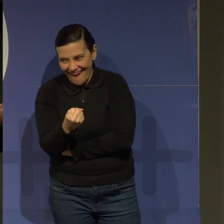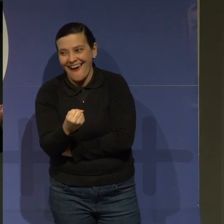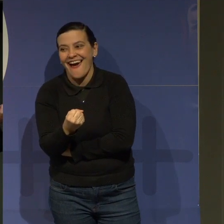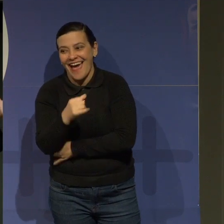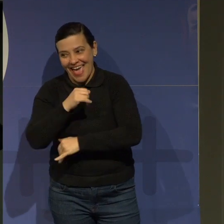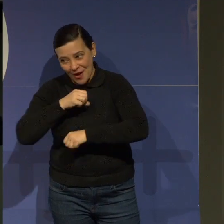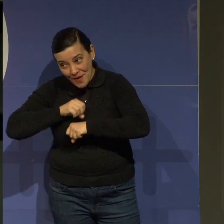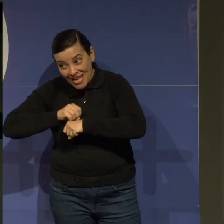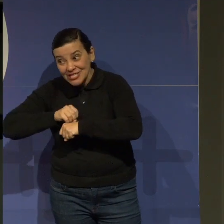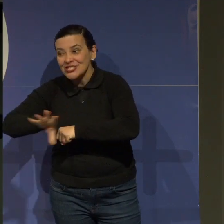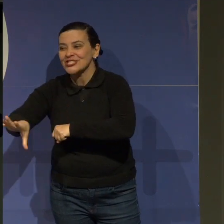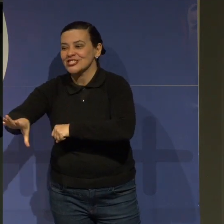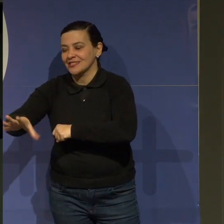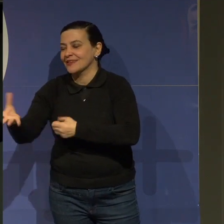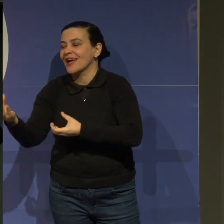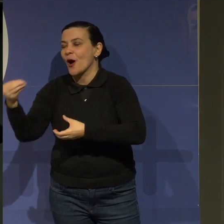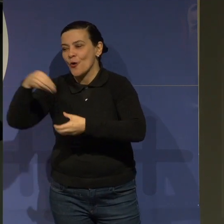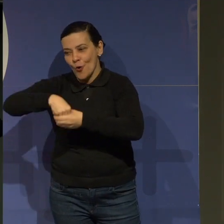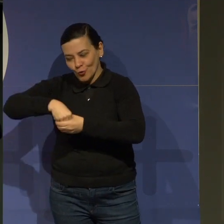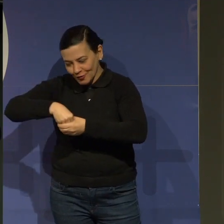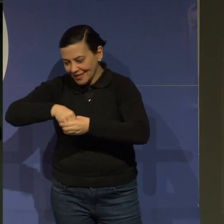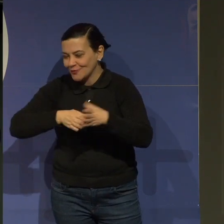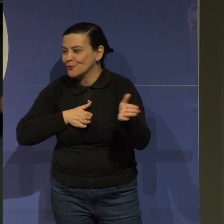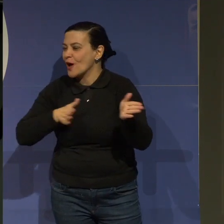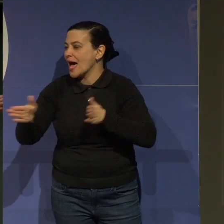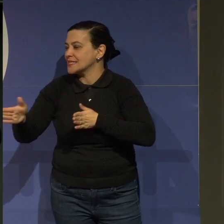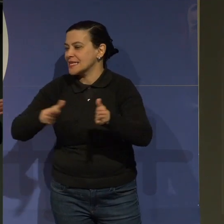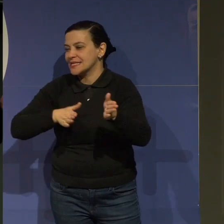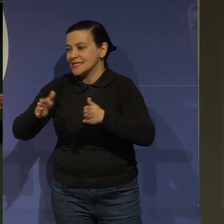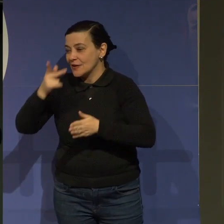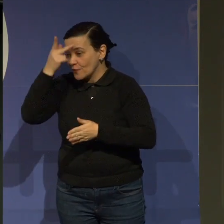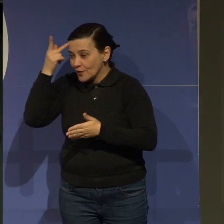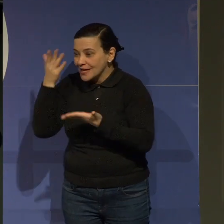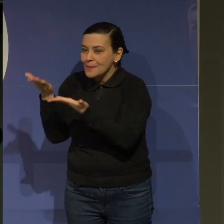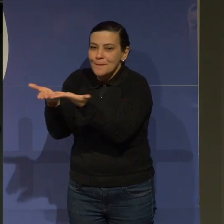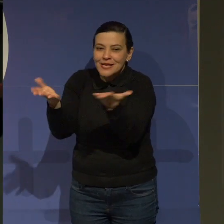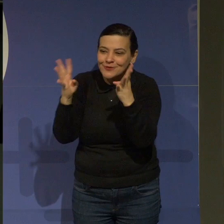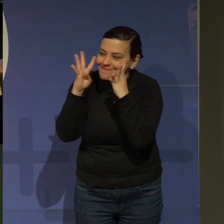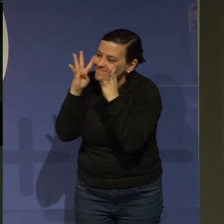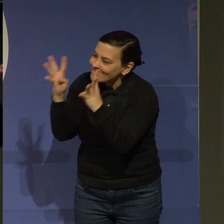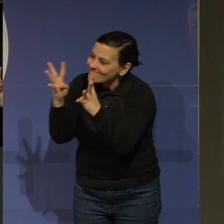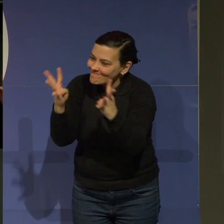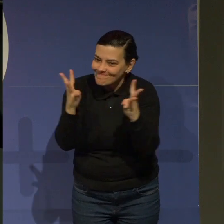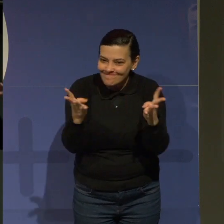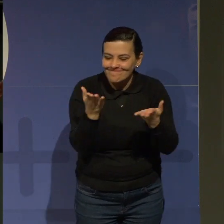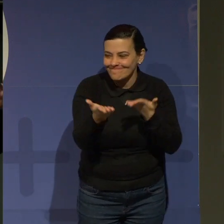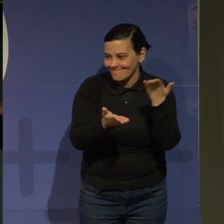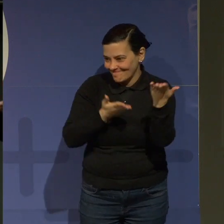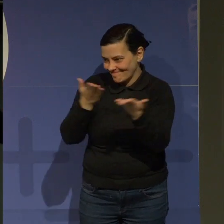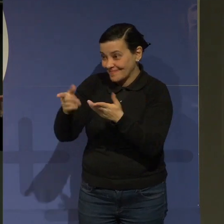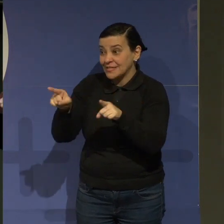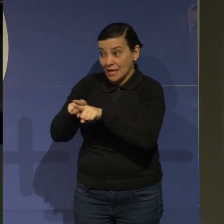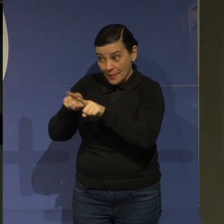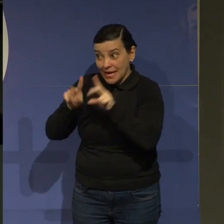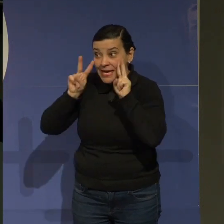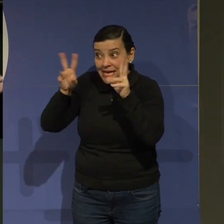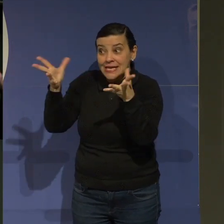conteúdo mais acessível, mais humanizado e também ficar de olho nas métricas de marketing.